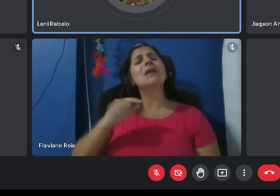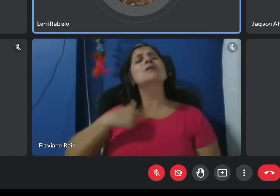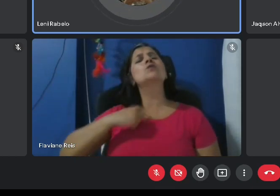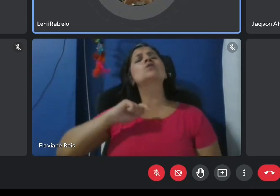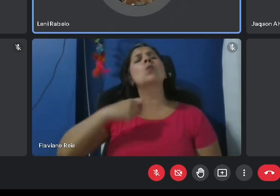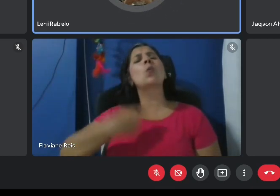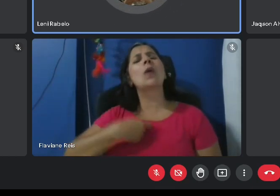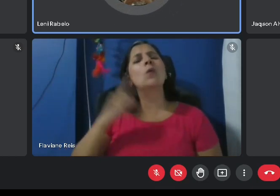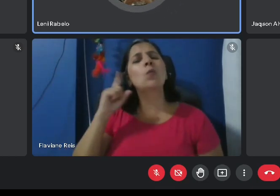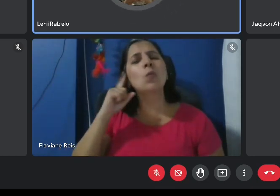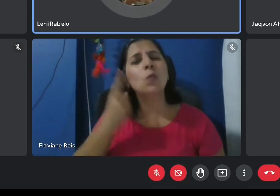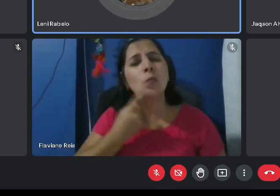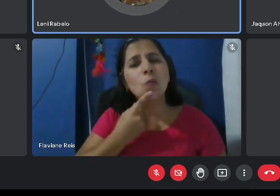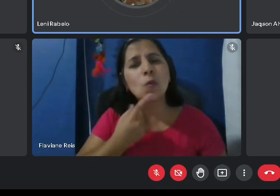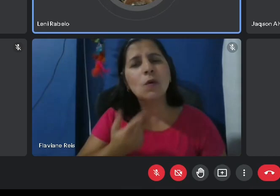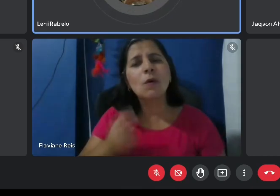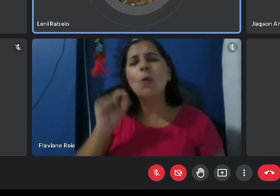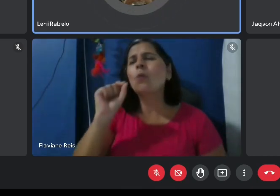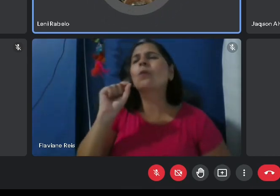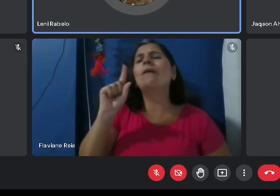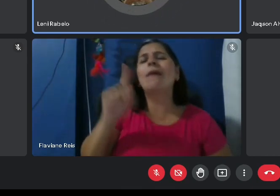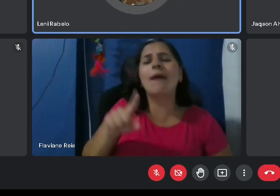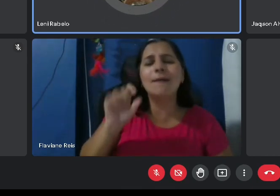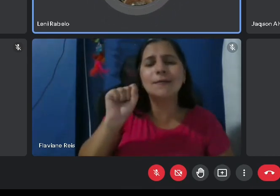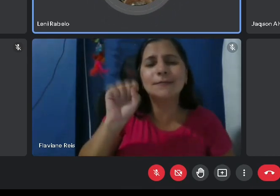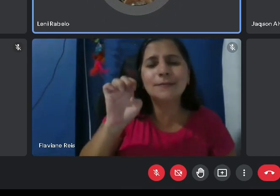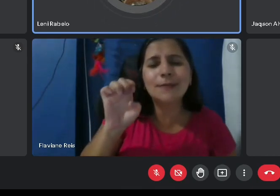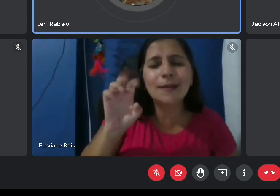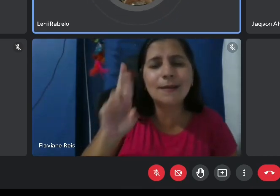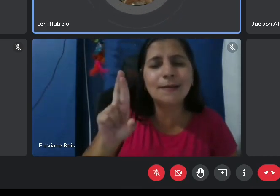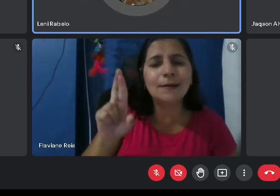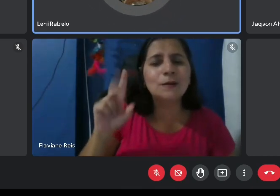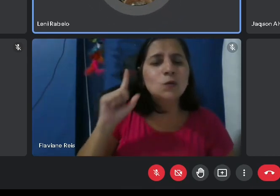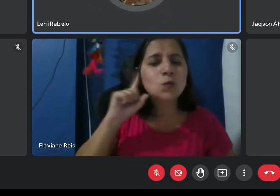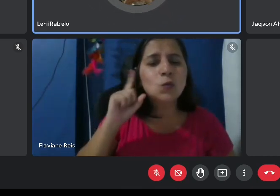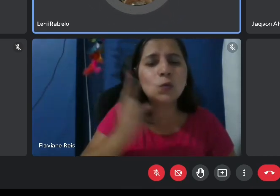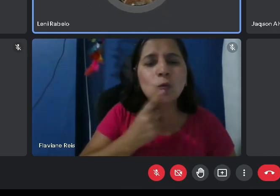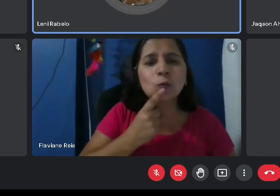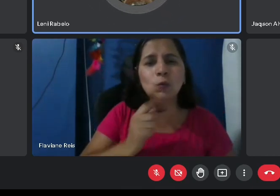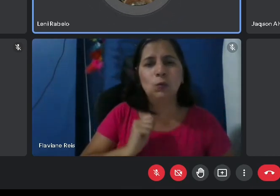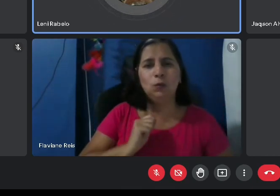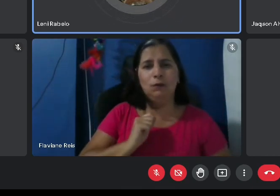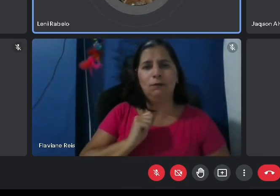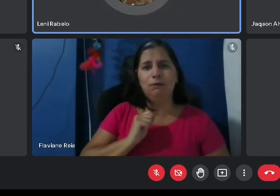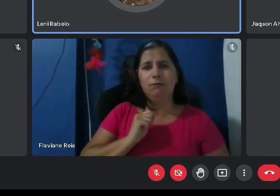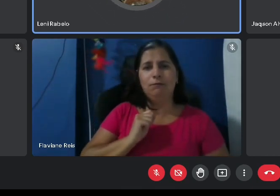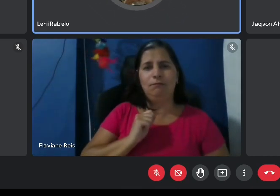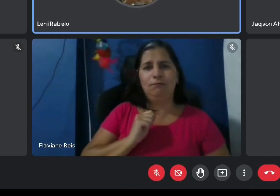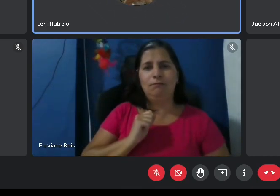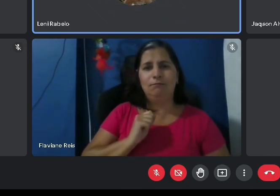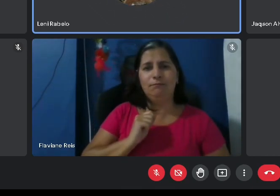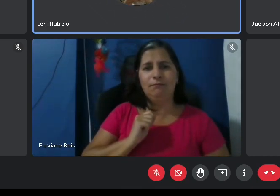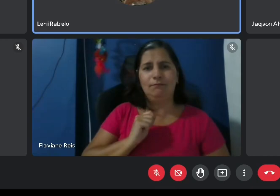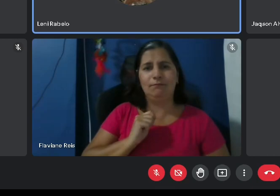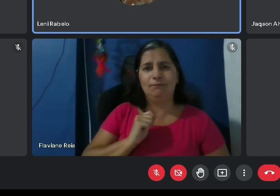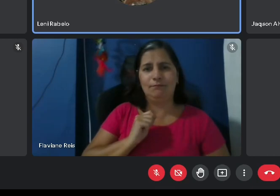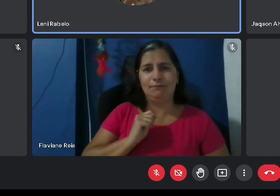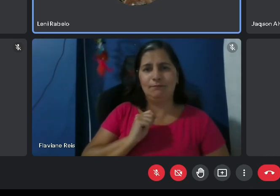Então, eu sei, eu consigo entender isso porque eu sou surda, eu sou um ser surdo.